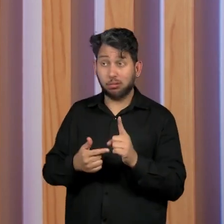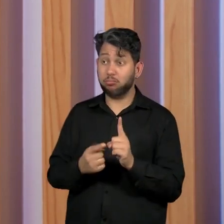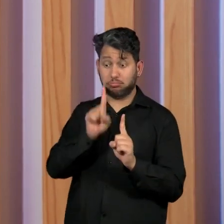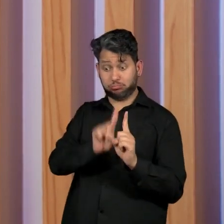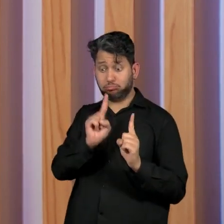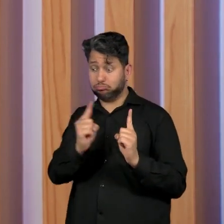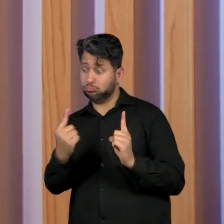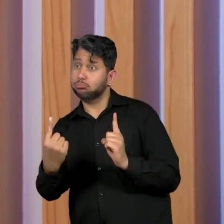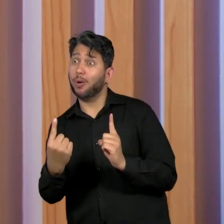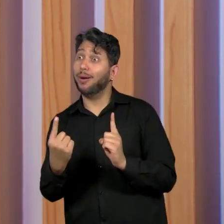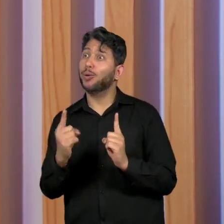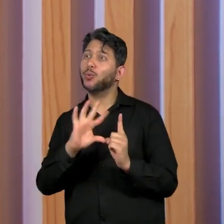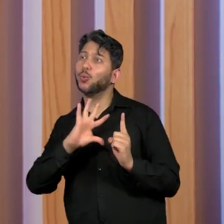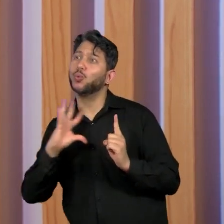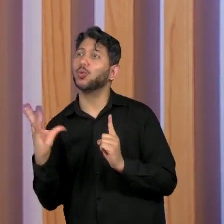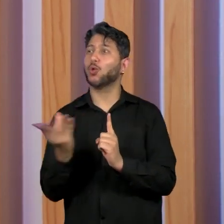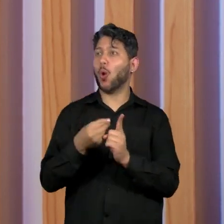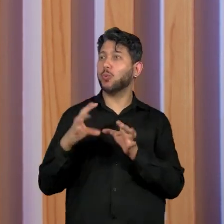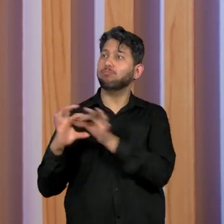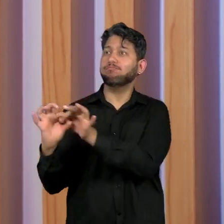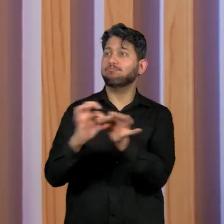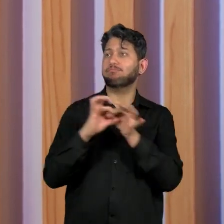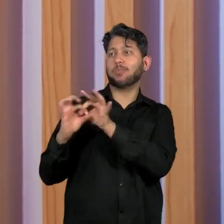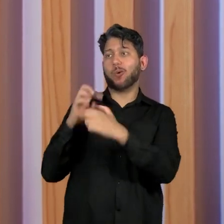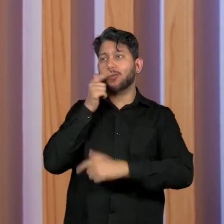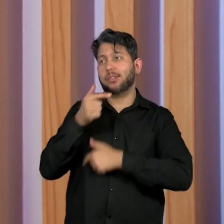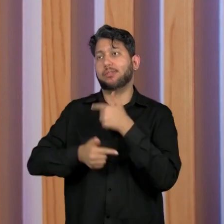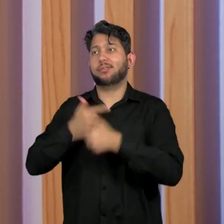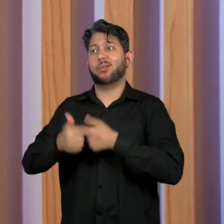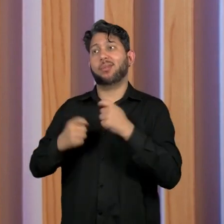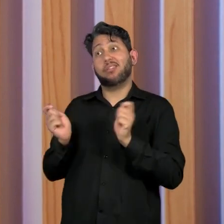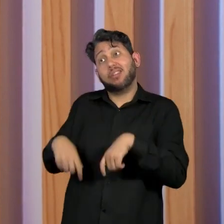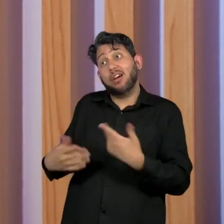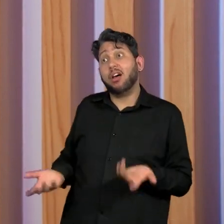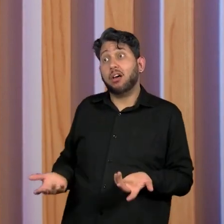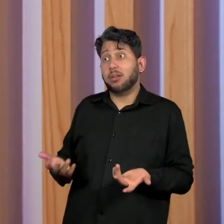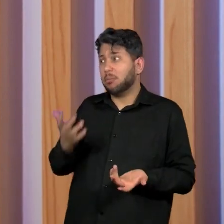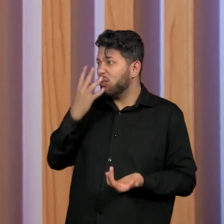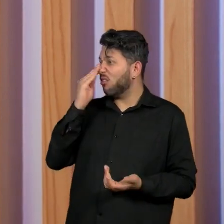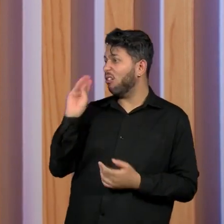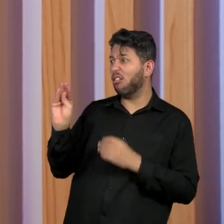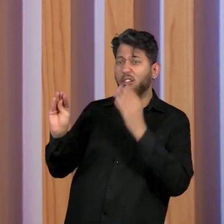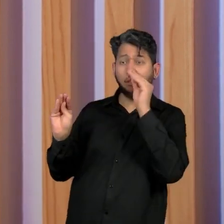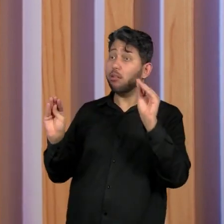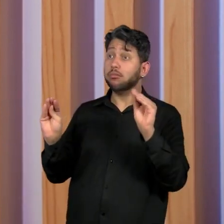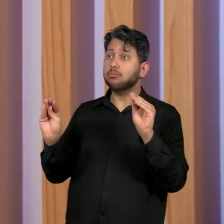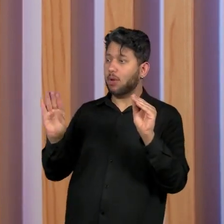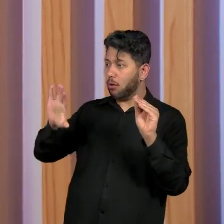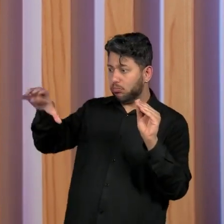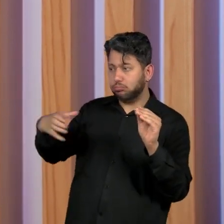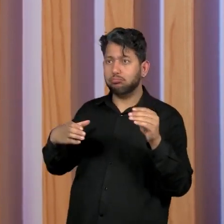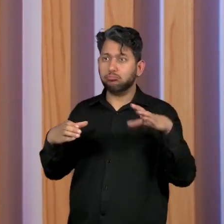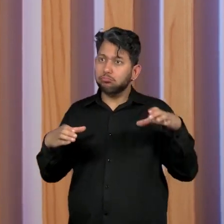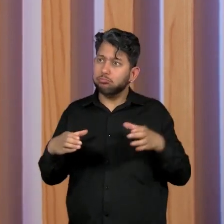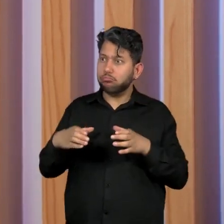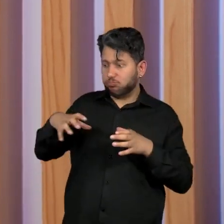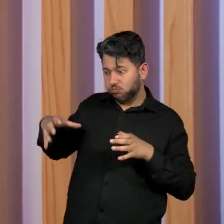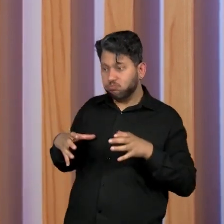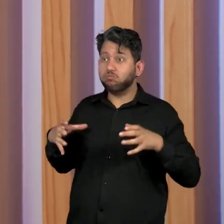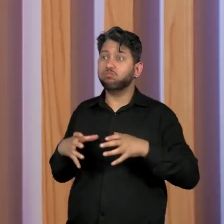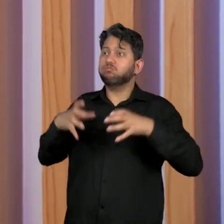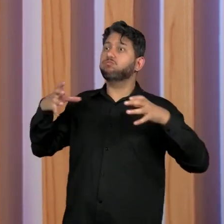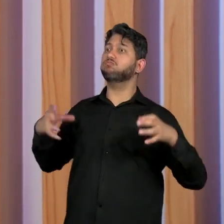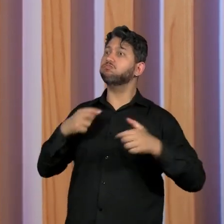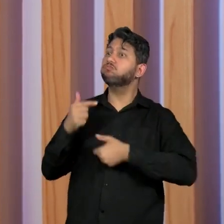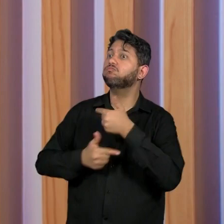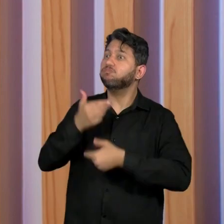das pessoas para que as coisas aconteçam. Junta uma pessoa com outra, para juntar um grupo, para que as coisas